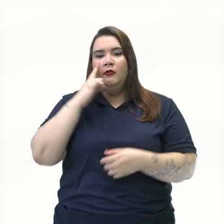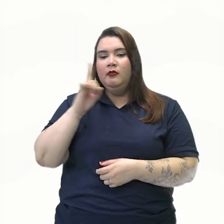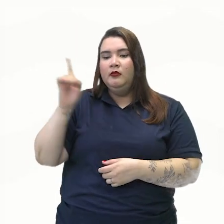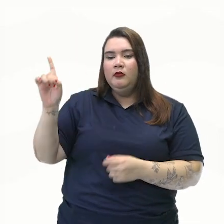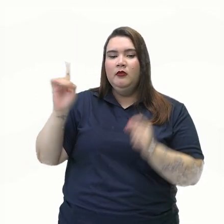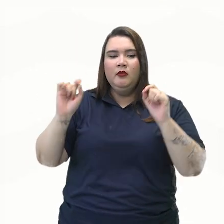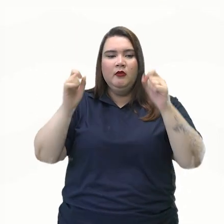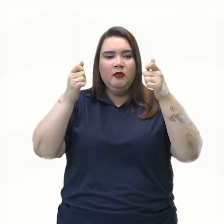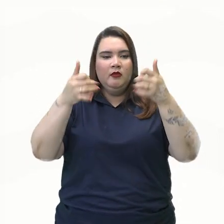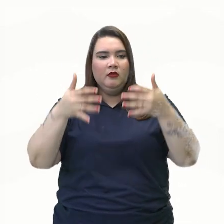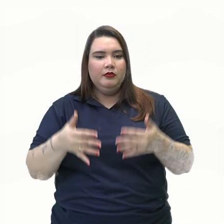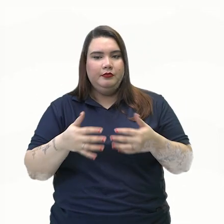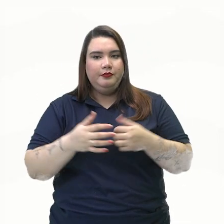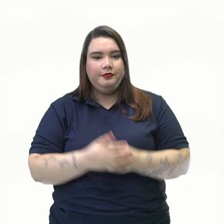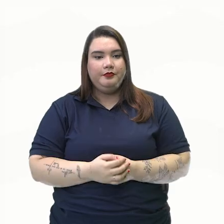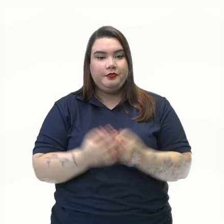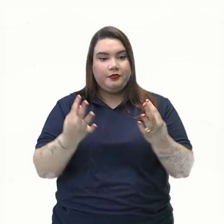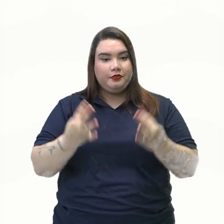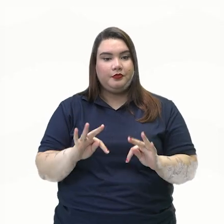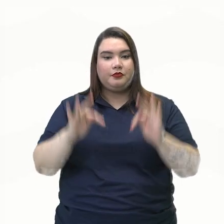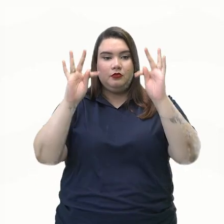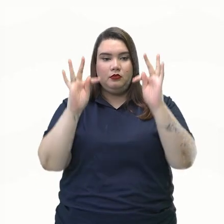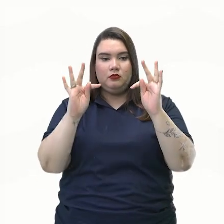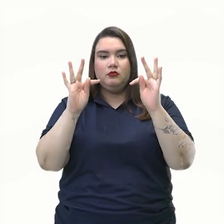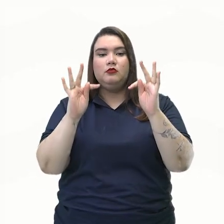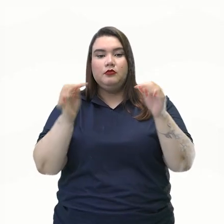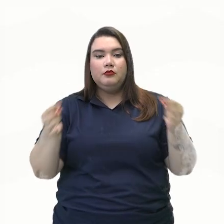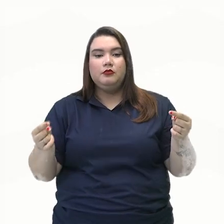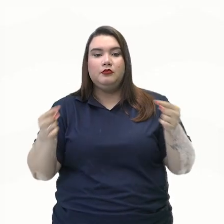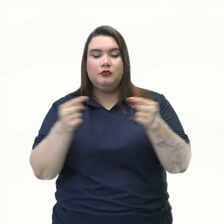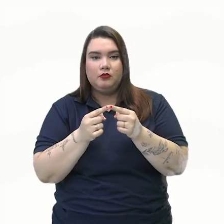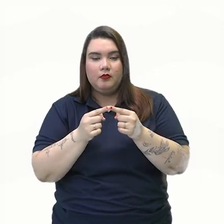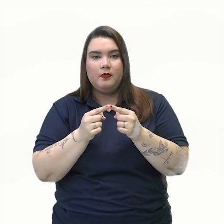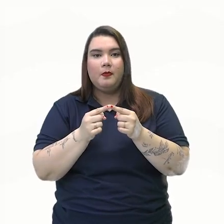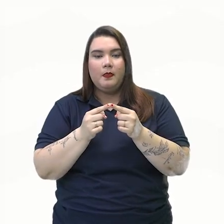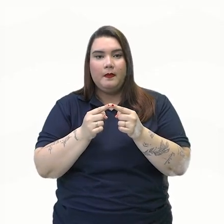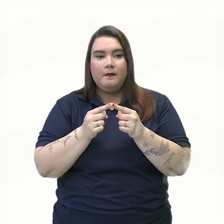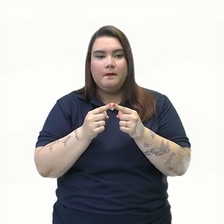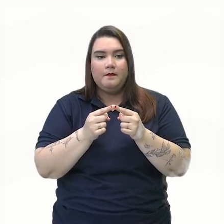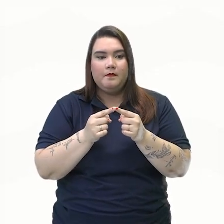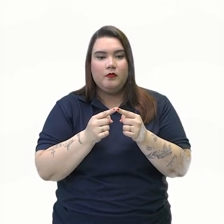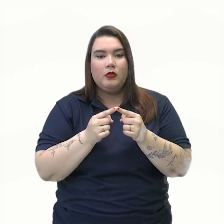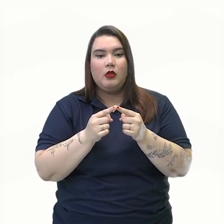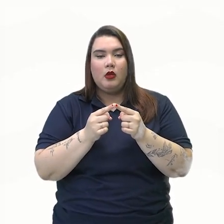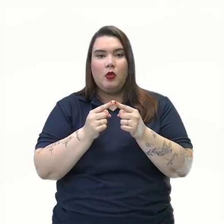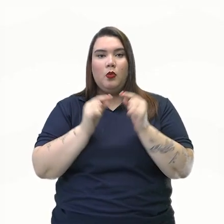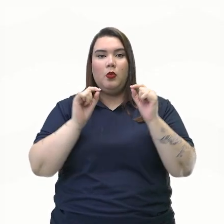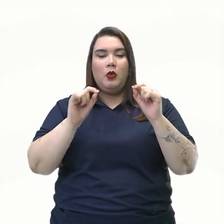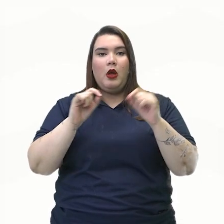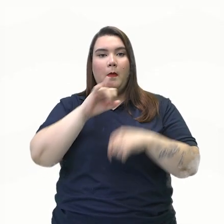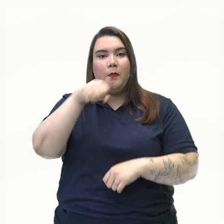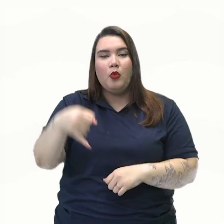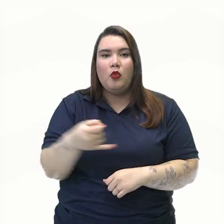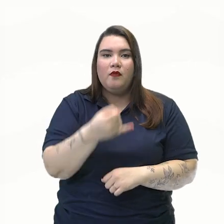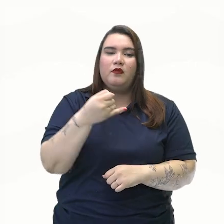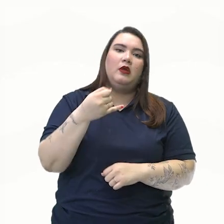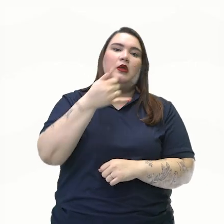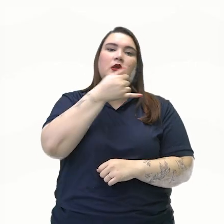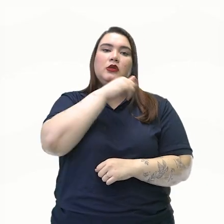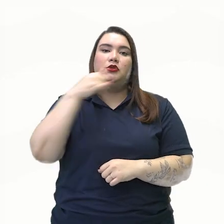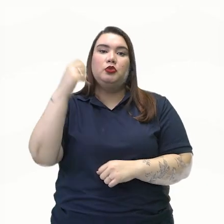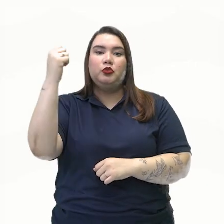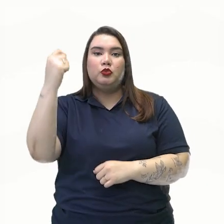tem o seguinte, ó. Essa tecnologia nós temos aí para a captação de